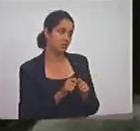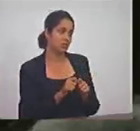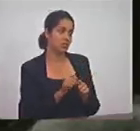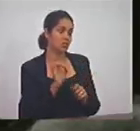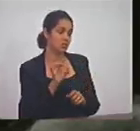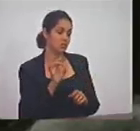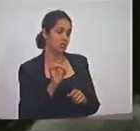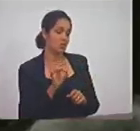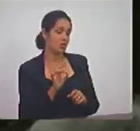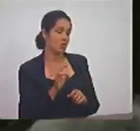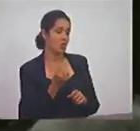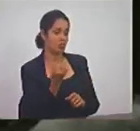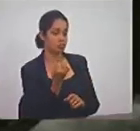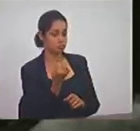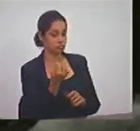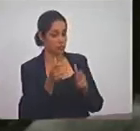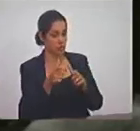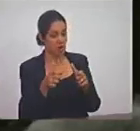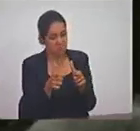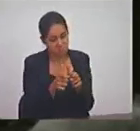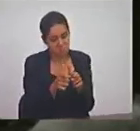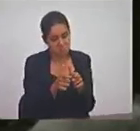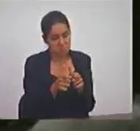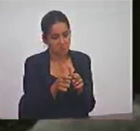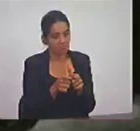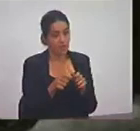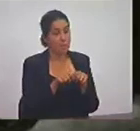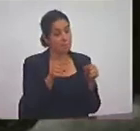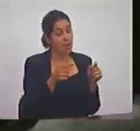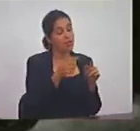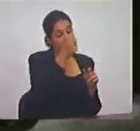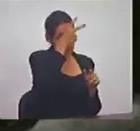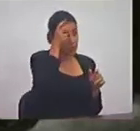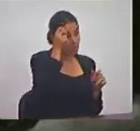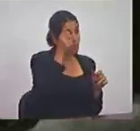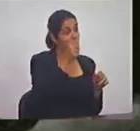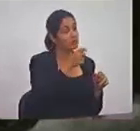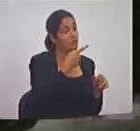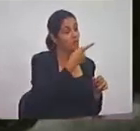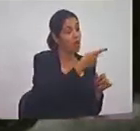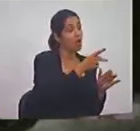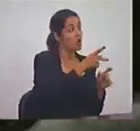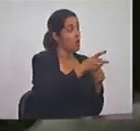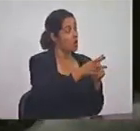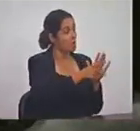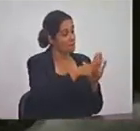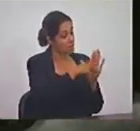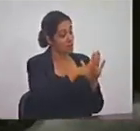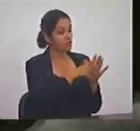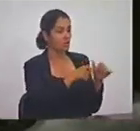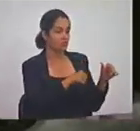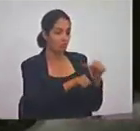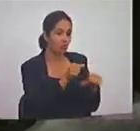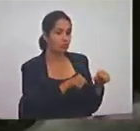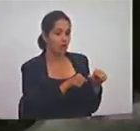que a população disse, e o prefeito disse que iria mudar o projeto. Isso não está acontecendo. Então, eu queria que Vossa Excelência levava